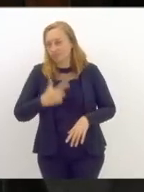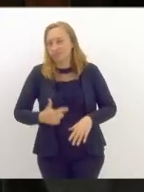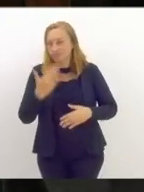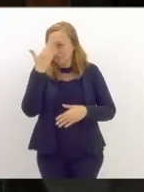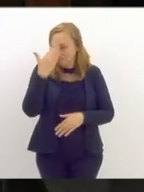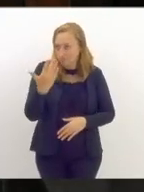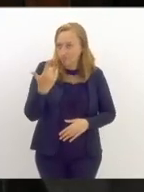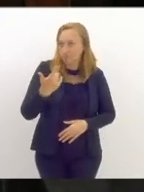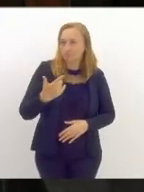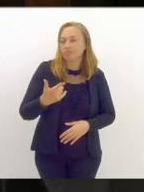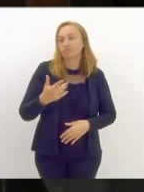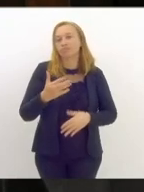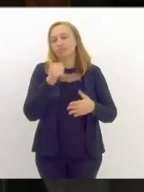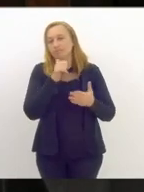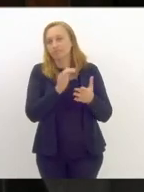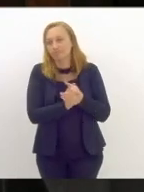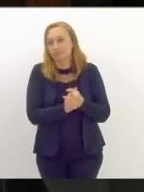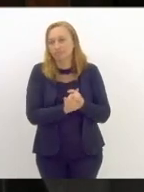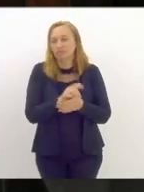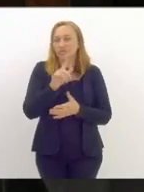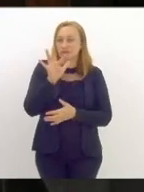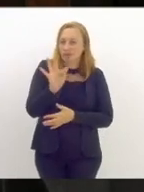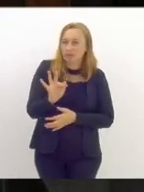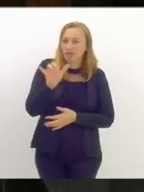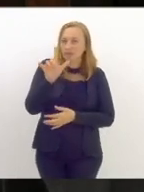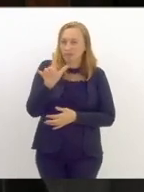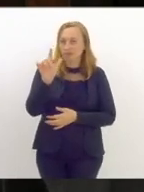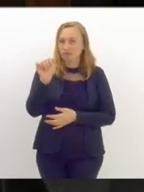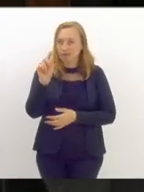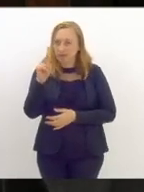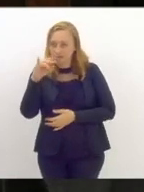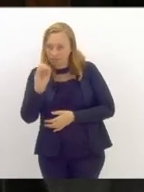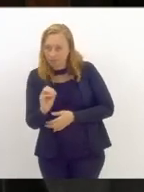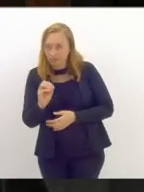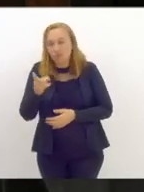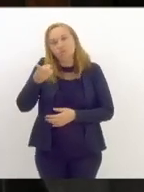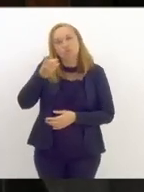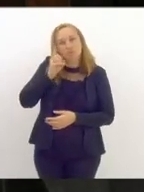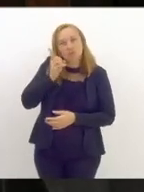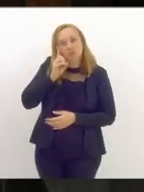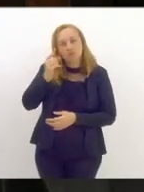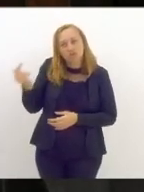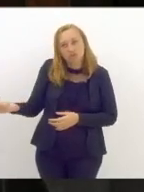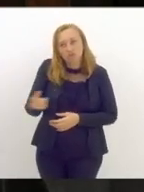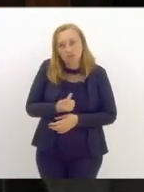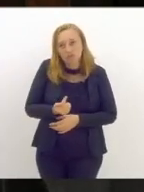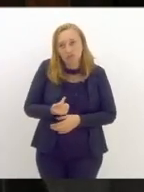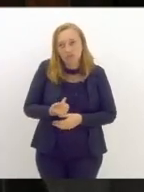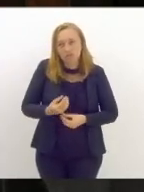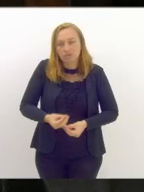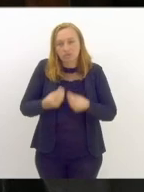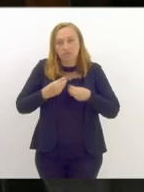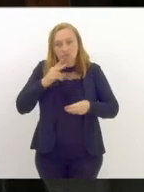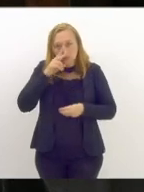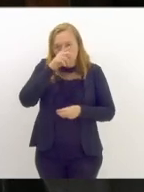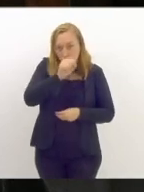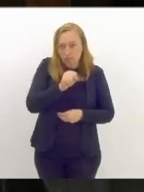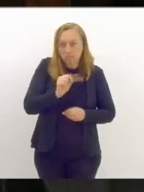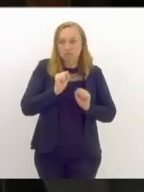agradecer a minha esposa Flávia, que vem a cada dia me dando forças para